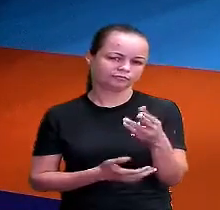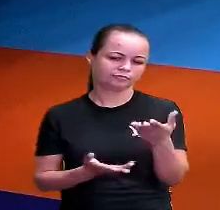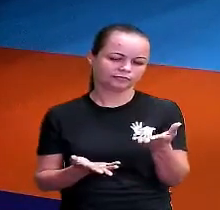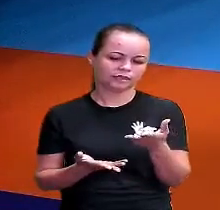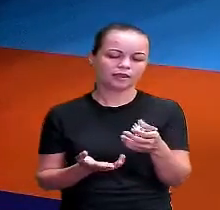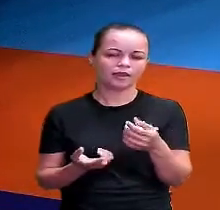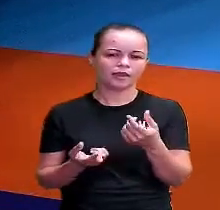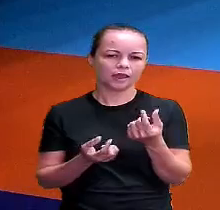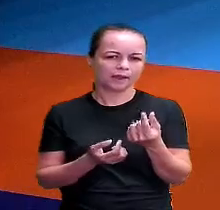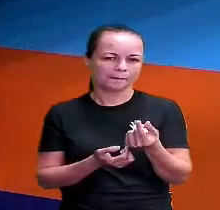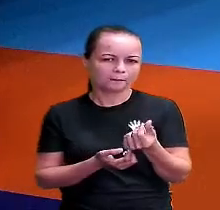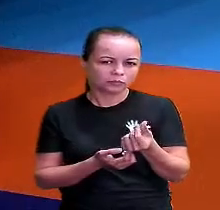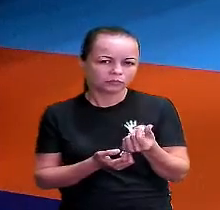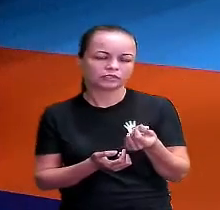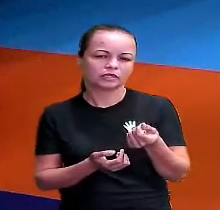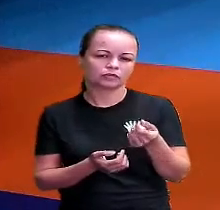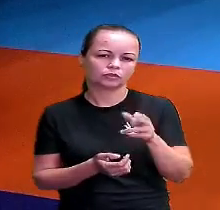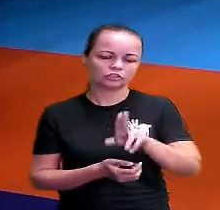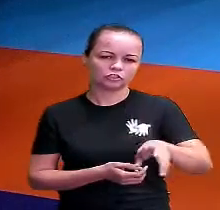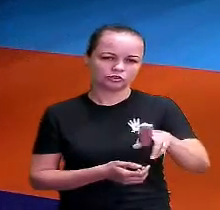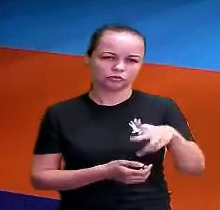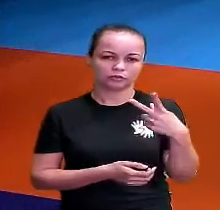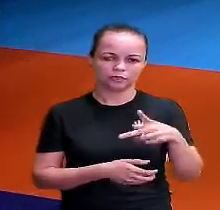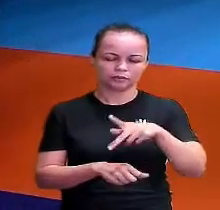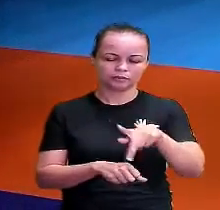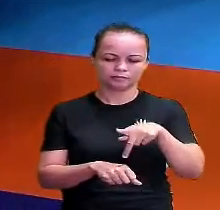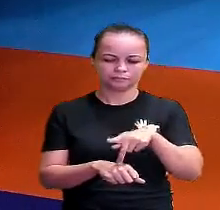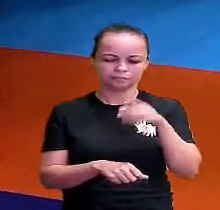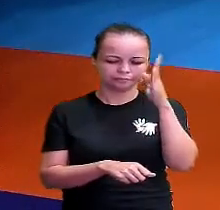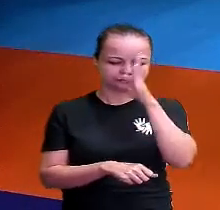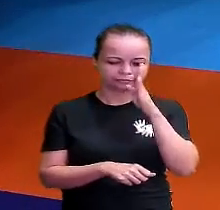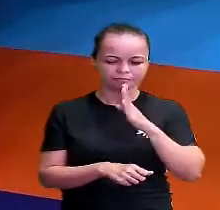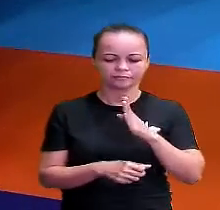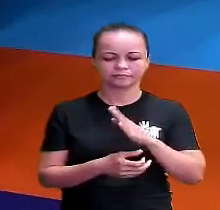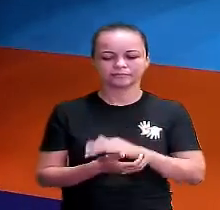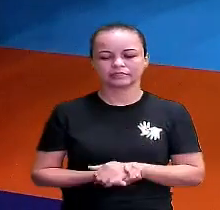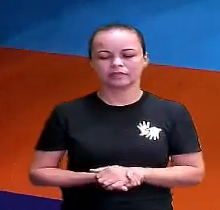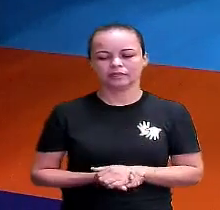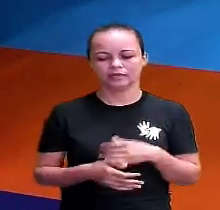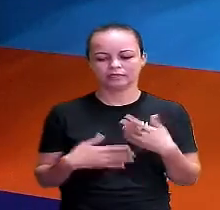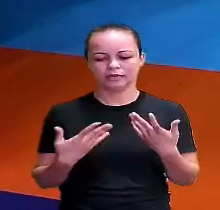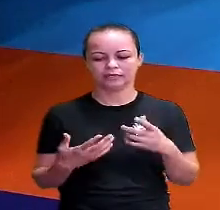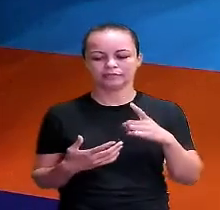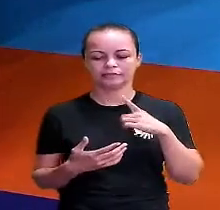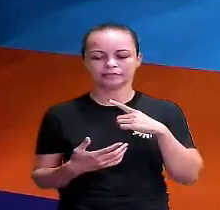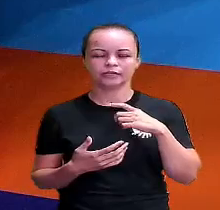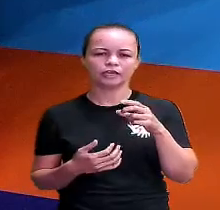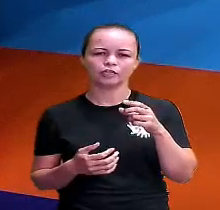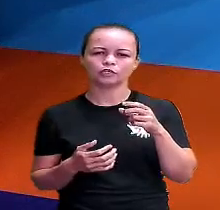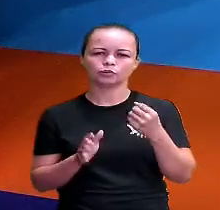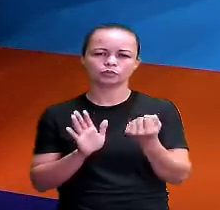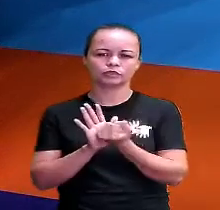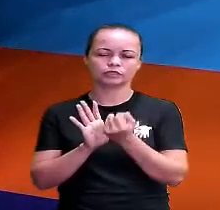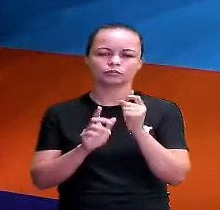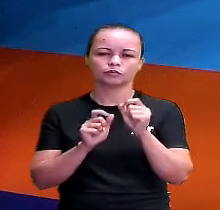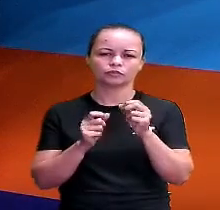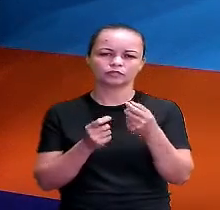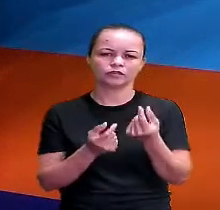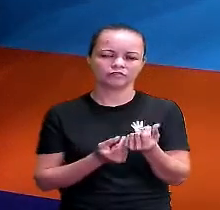É a moeda que a gente usa no nosso país. E aí tem um símbolozinho que se refere a